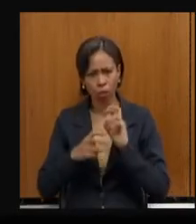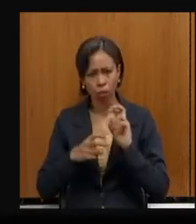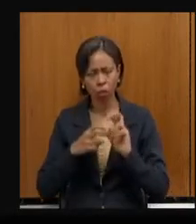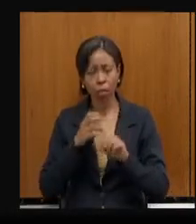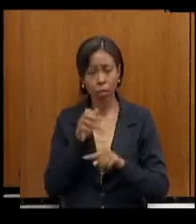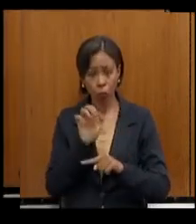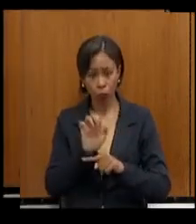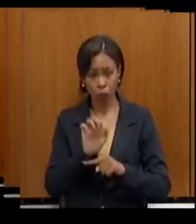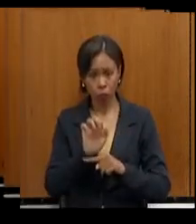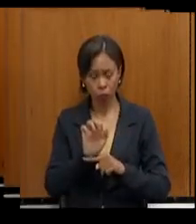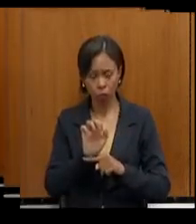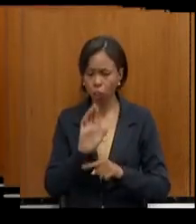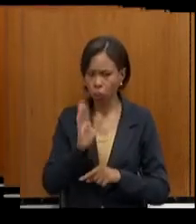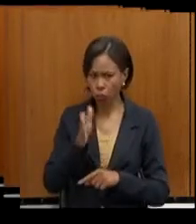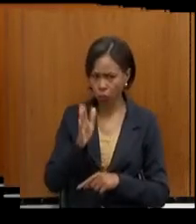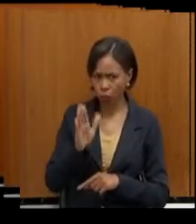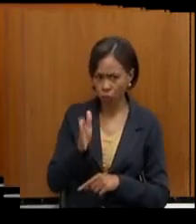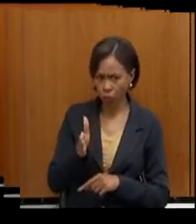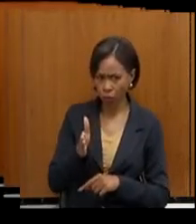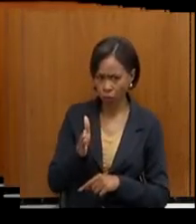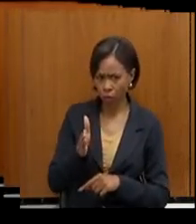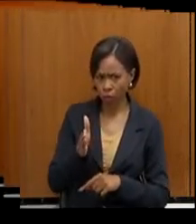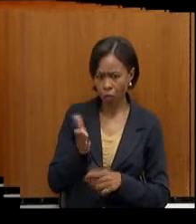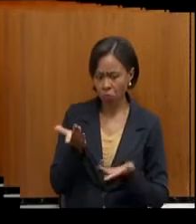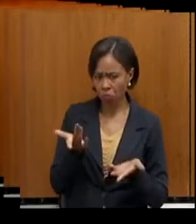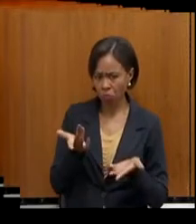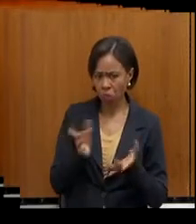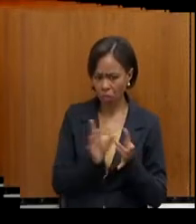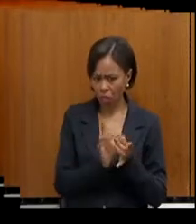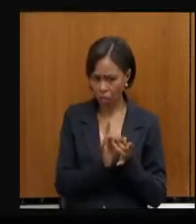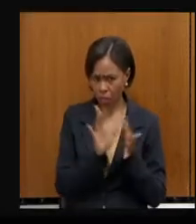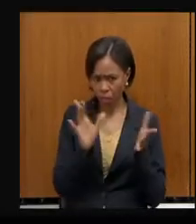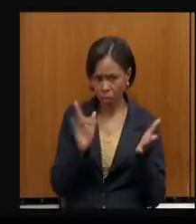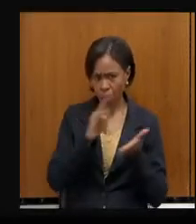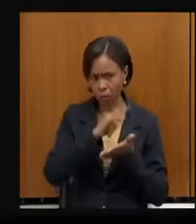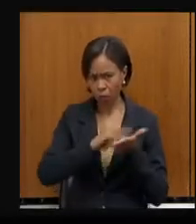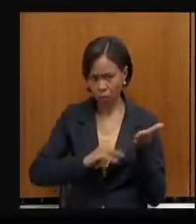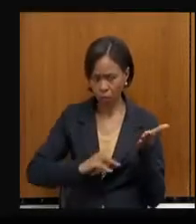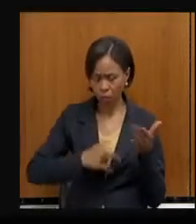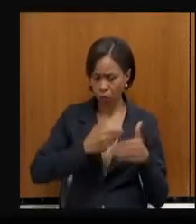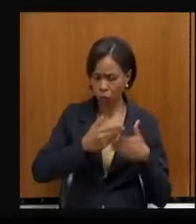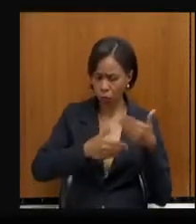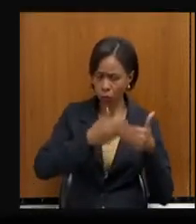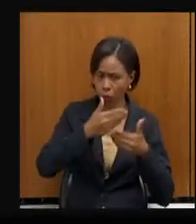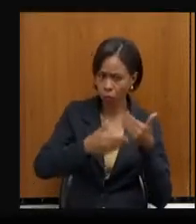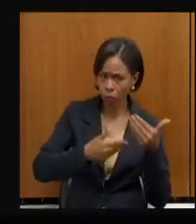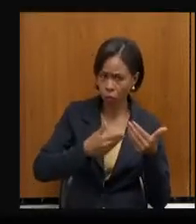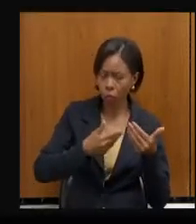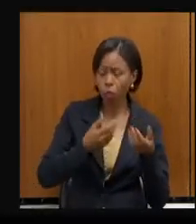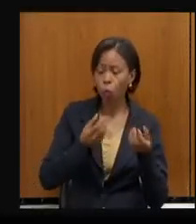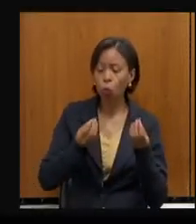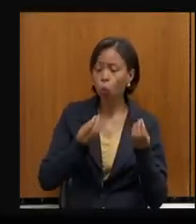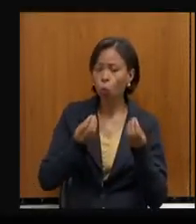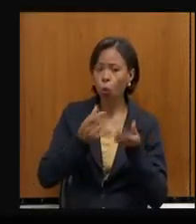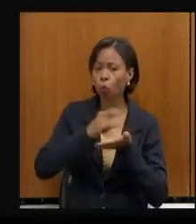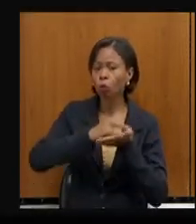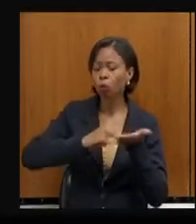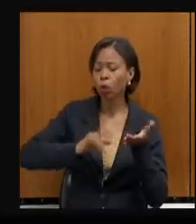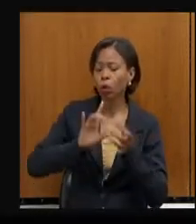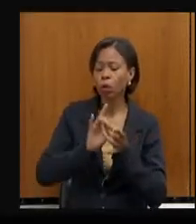já alguma contestação em andamento E como que funcionaria essa hipótese